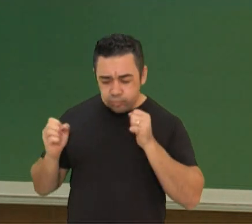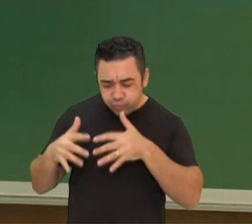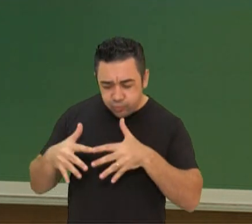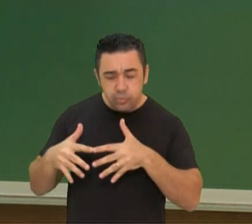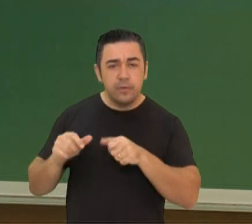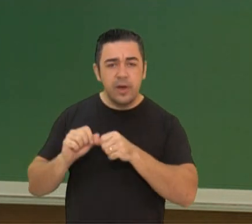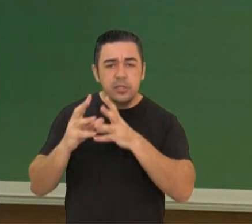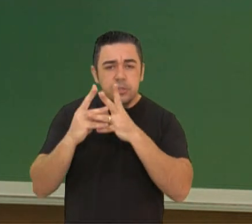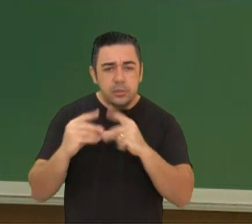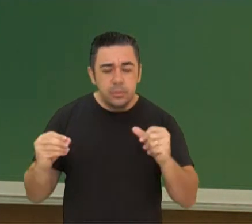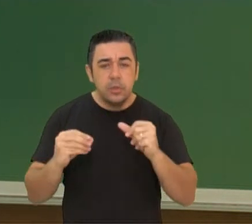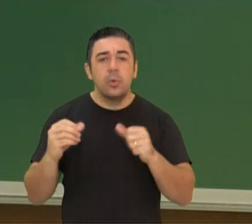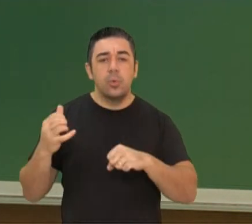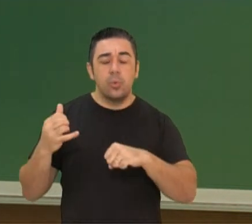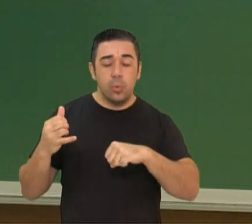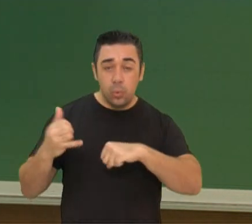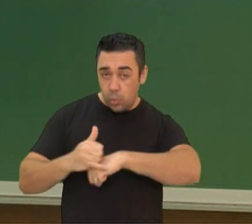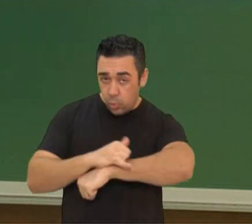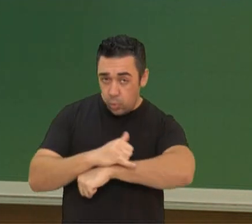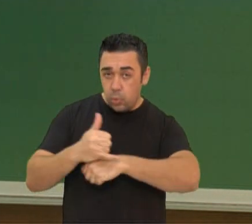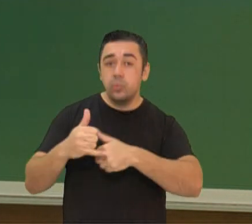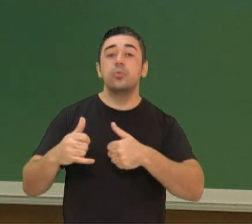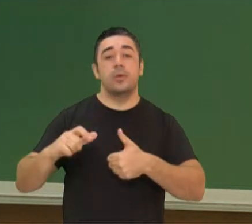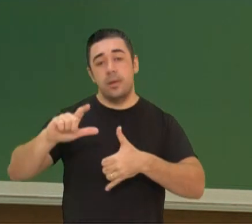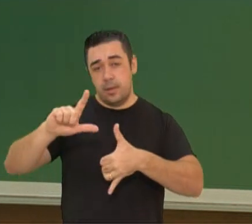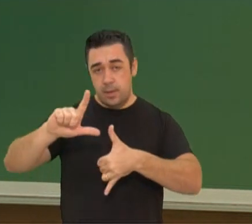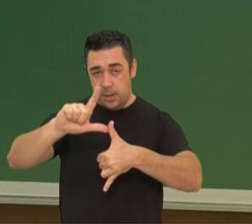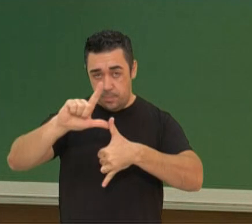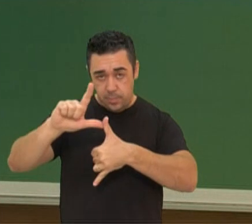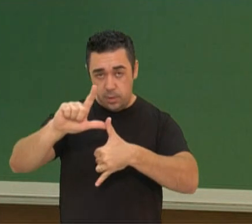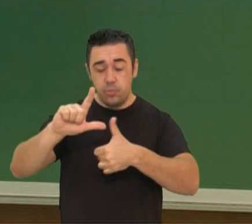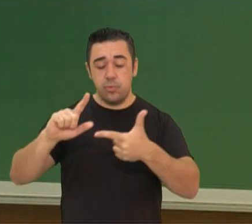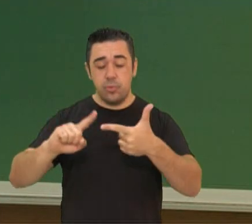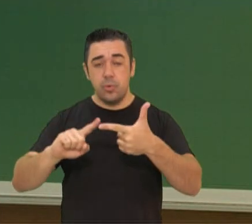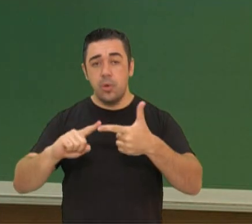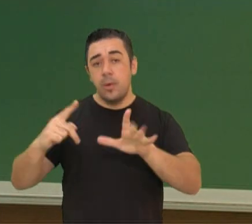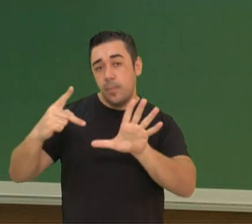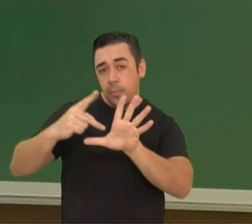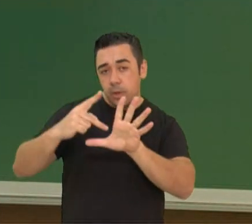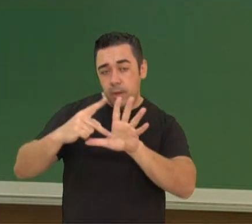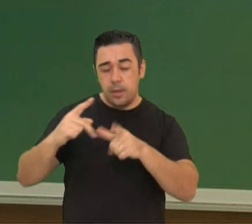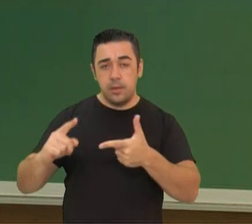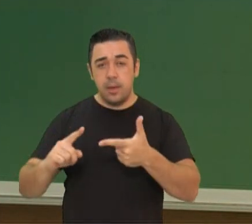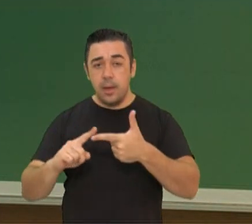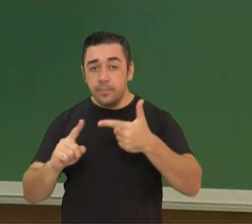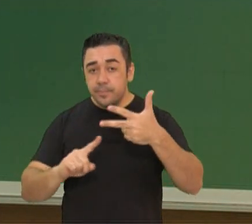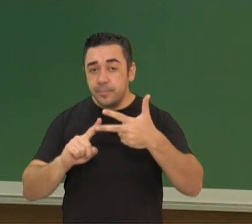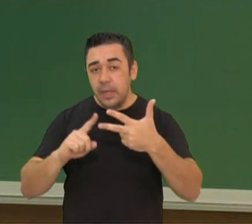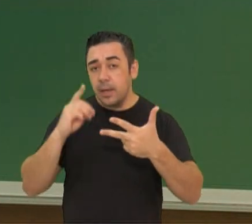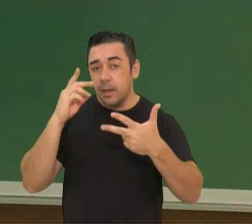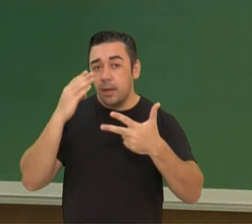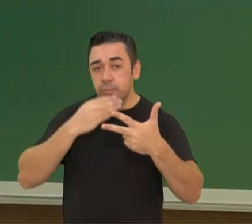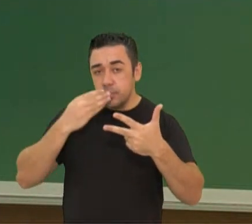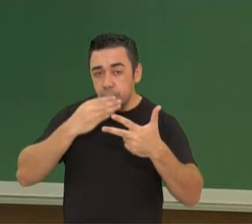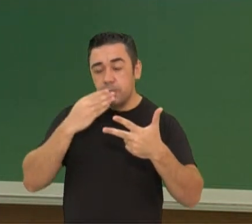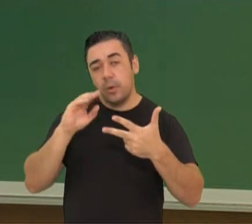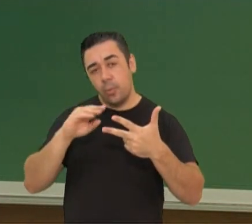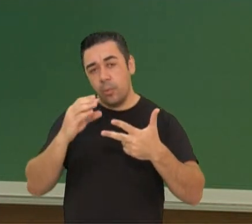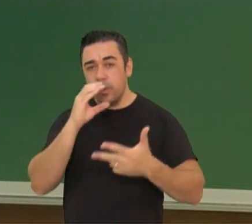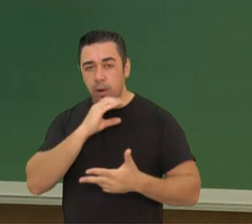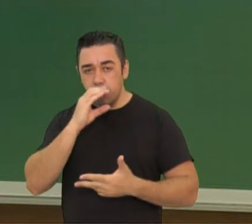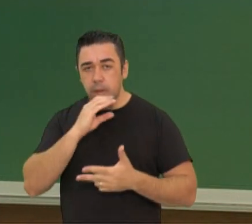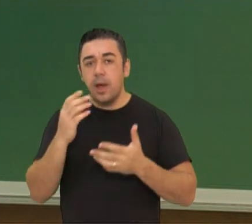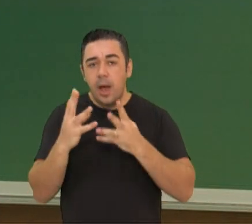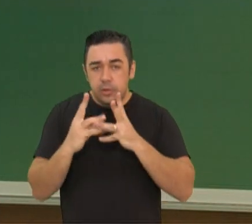em gorduras, age nas proteínas, em açúcares, mas também reduz um pouco a acidez do estômago, tá?